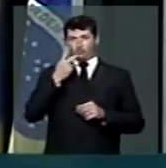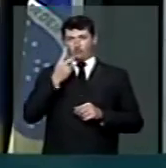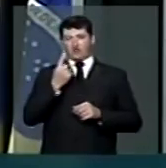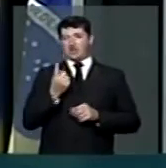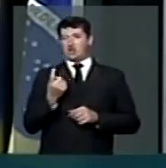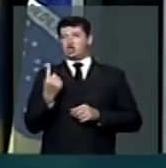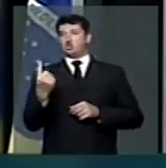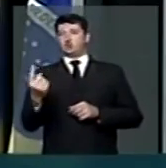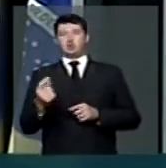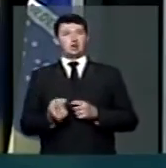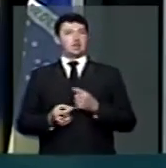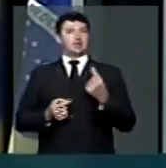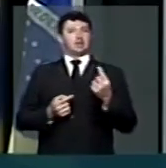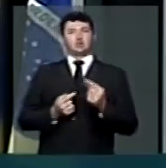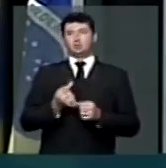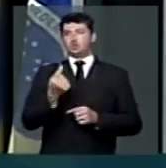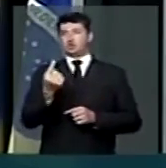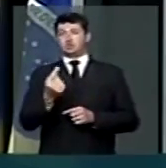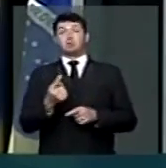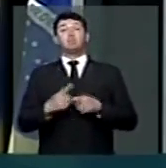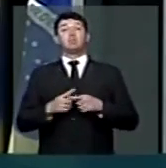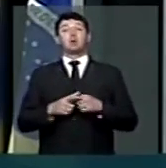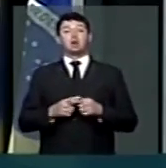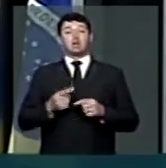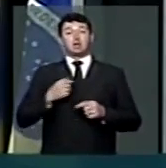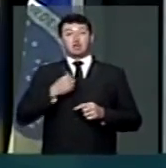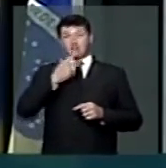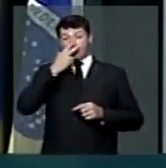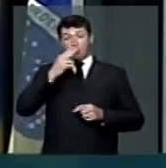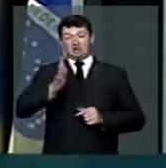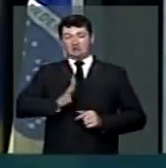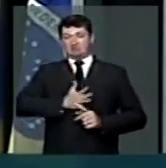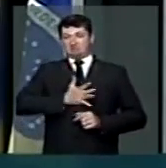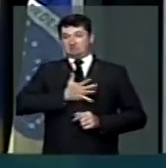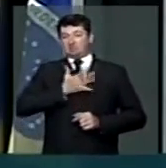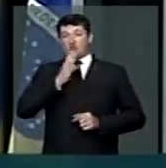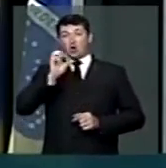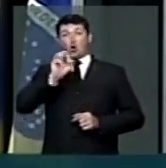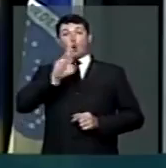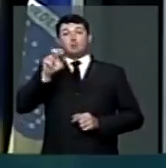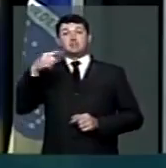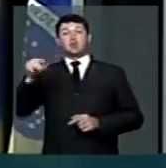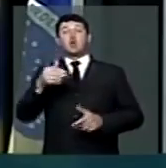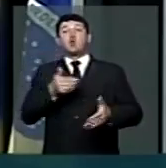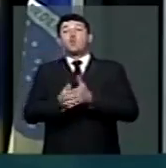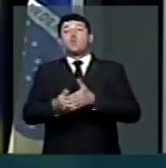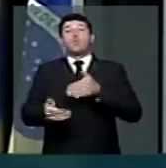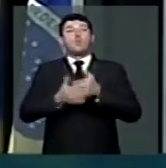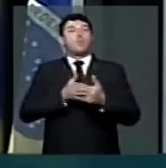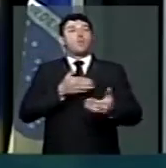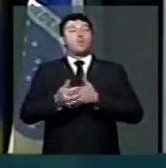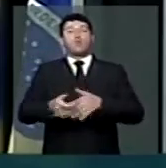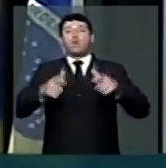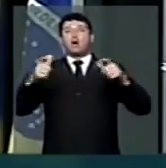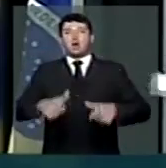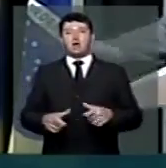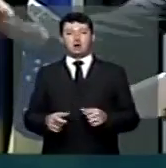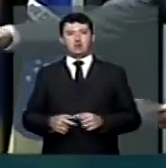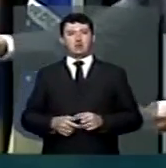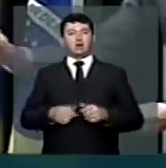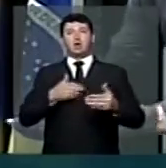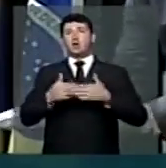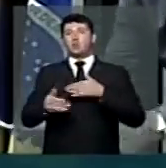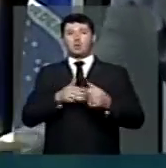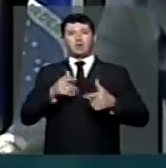isoladas a esta ou aquela situação, porque acho repugnante a corrupção em qualquer nível, em qualquer unidade